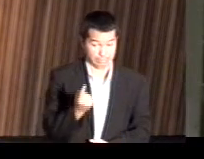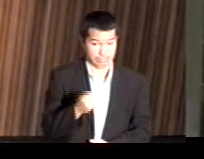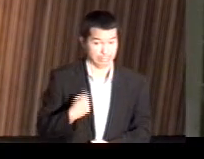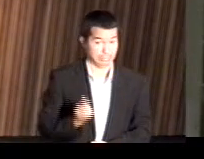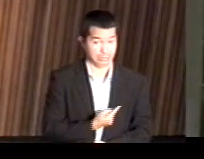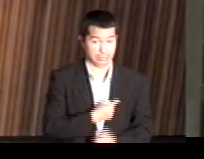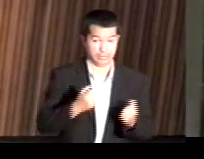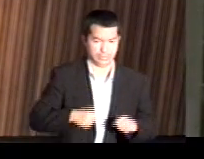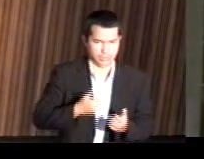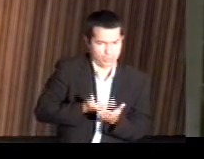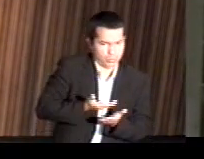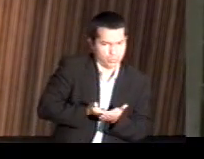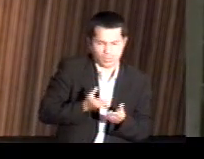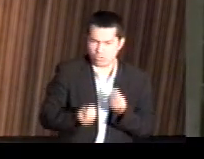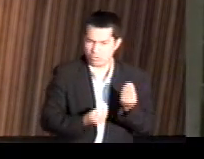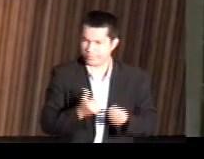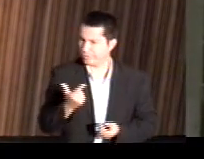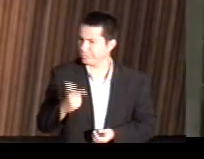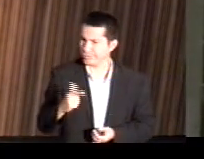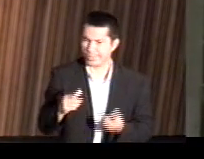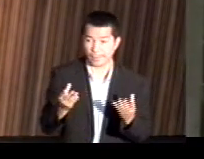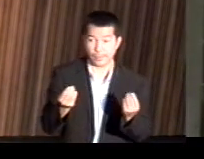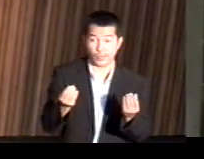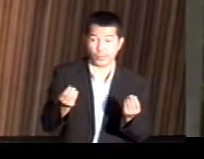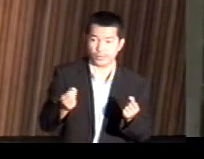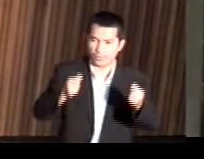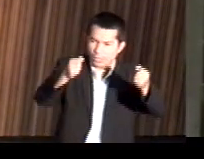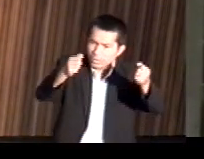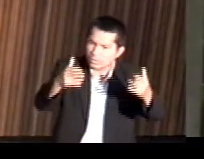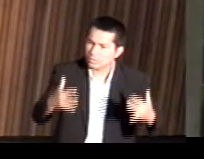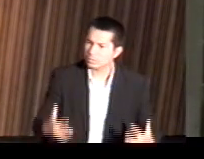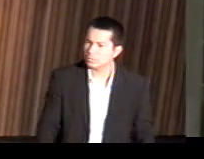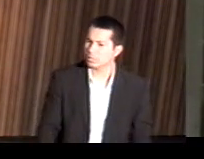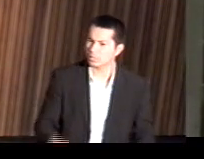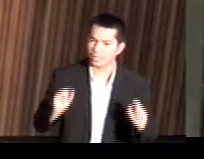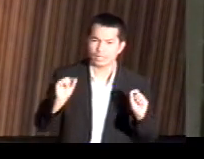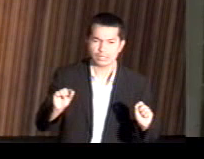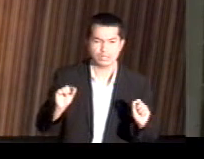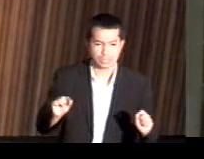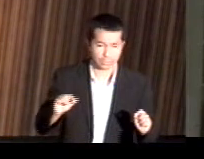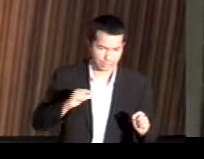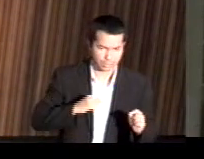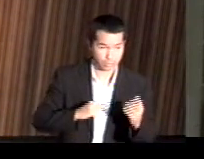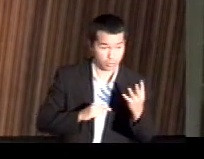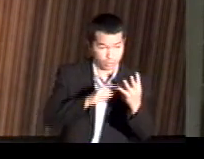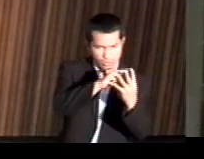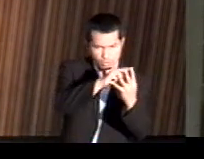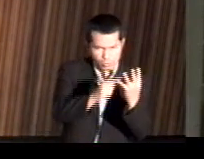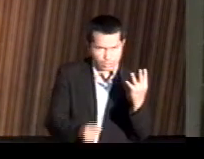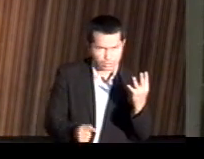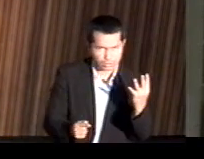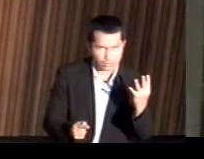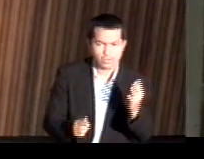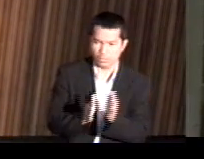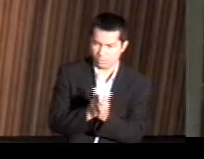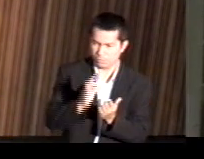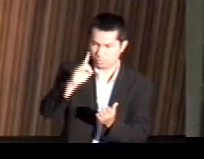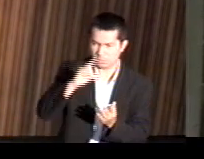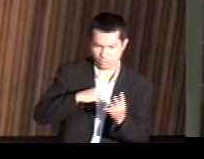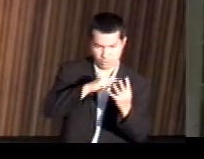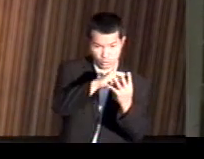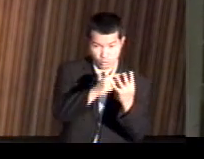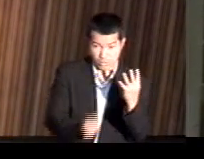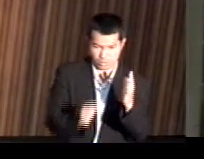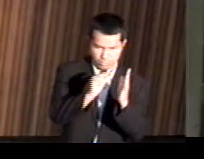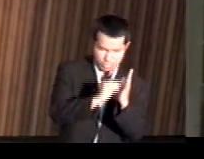coisa a respeito dele, só existem 4 textos da Bíblia que falam sobre Melquisedeque, algumas pessoas